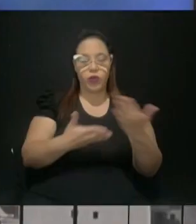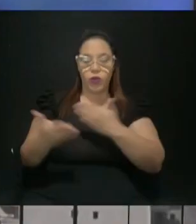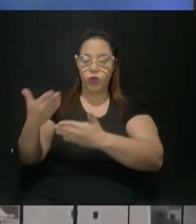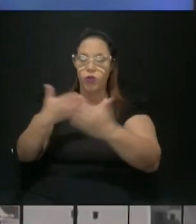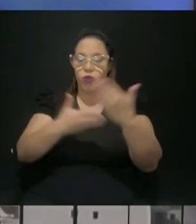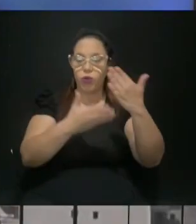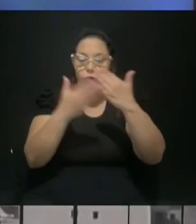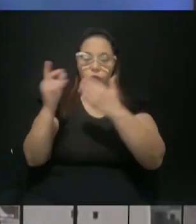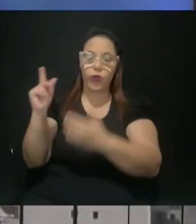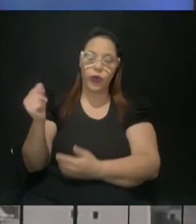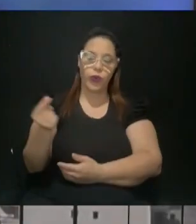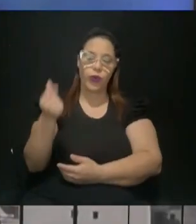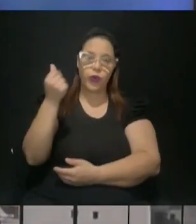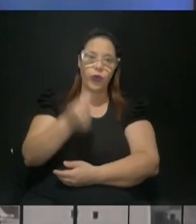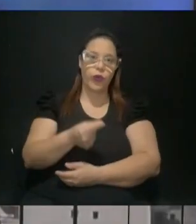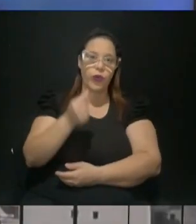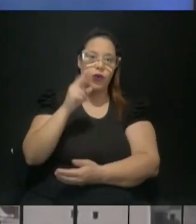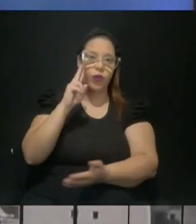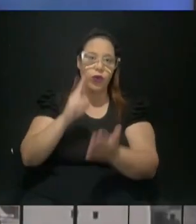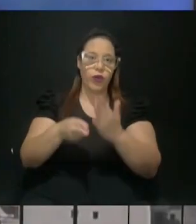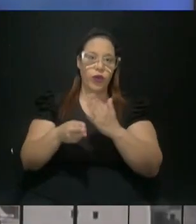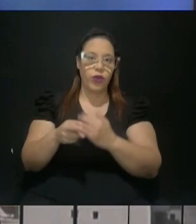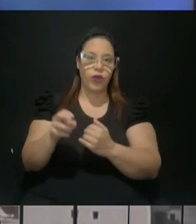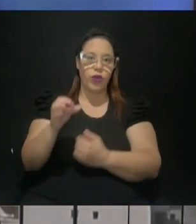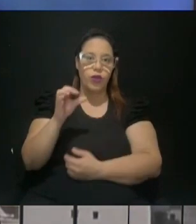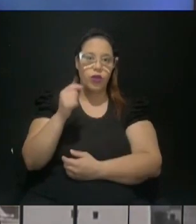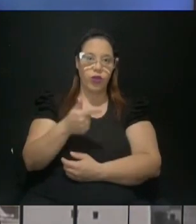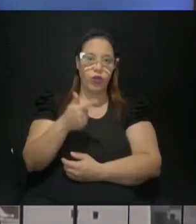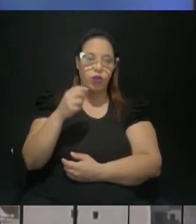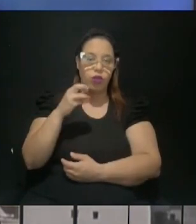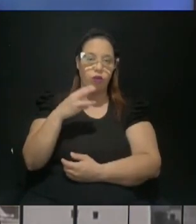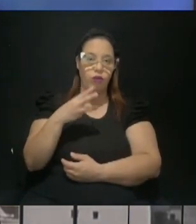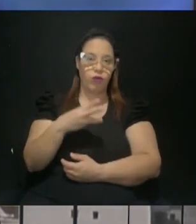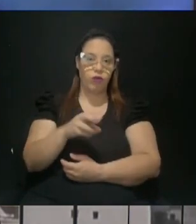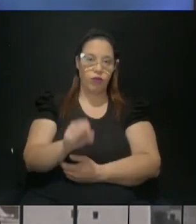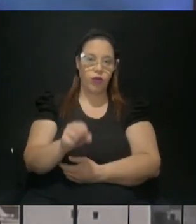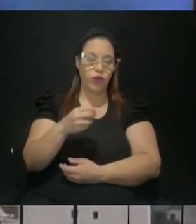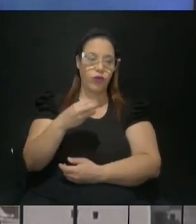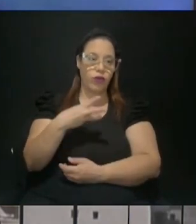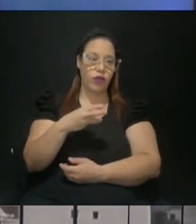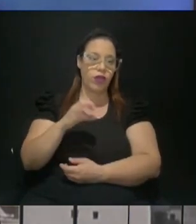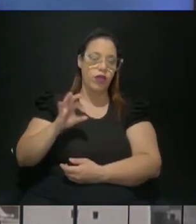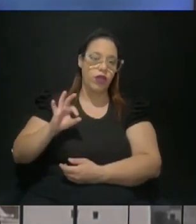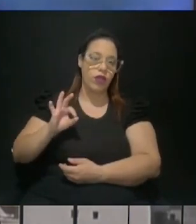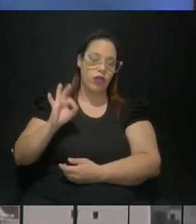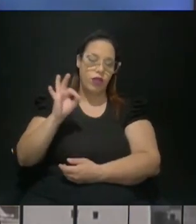A previsão é de 2,8 trilhões no PIB, né, até 2030.